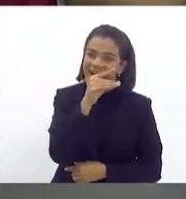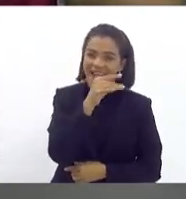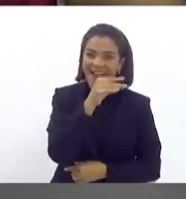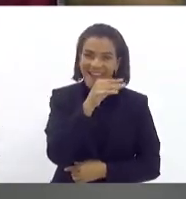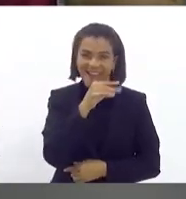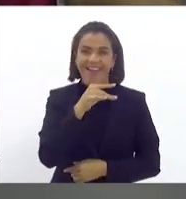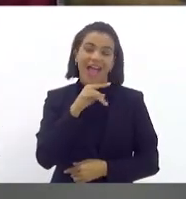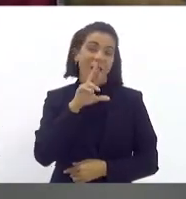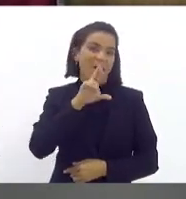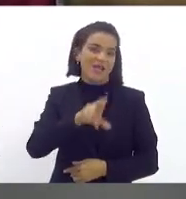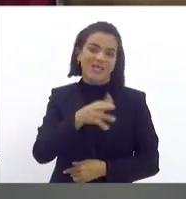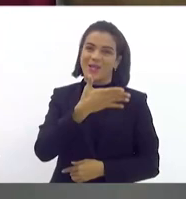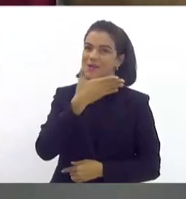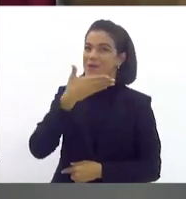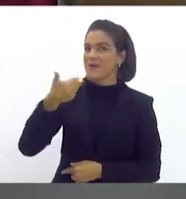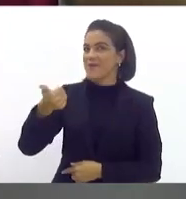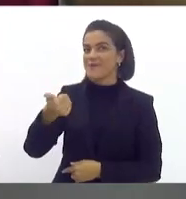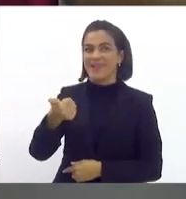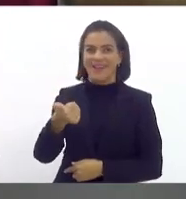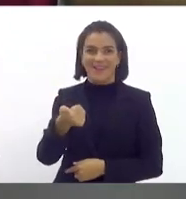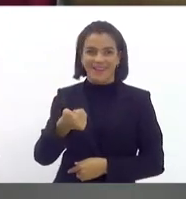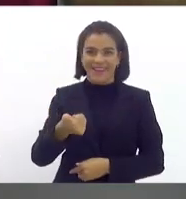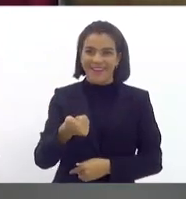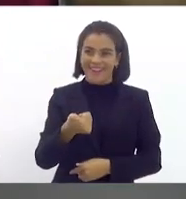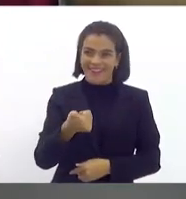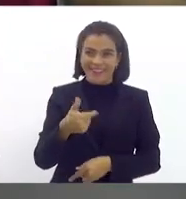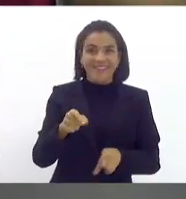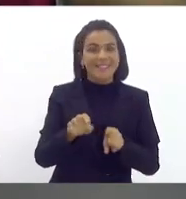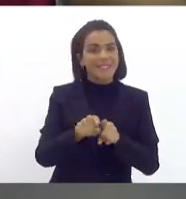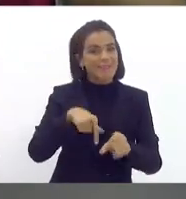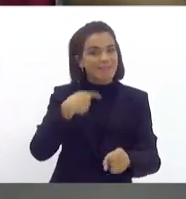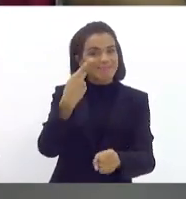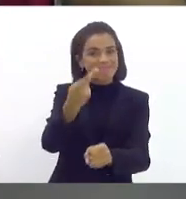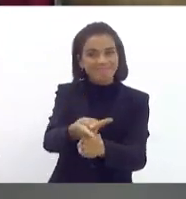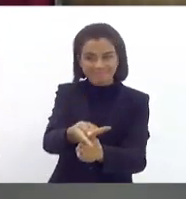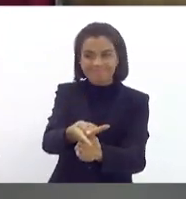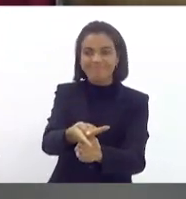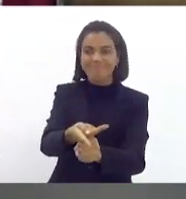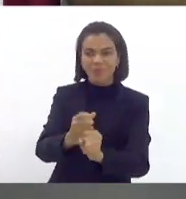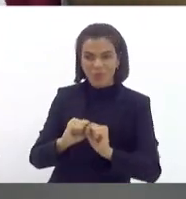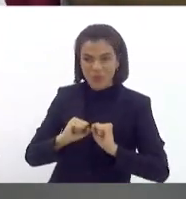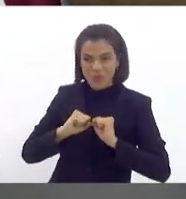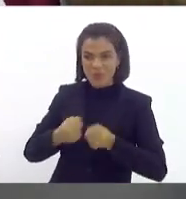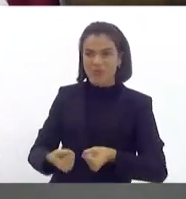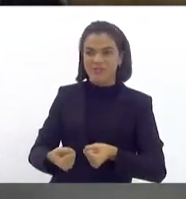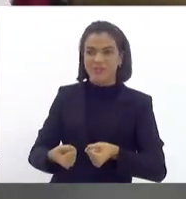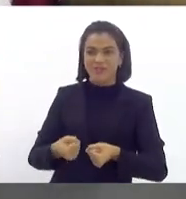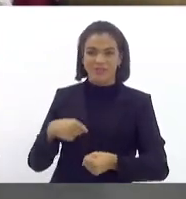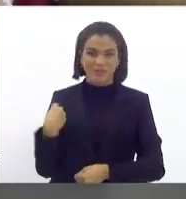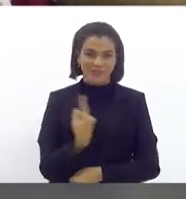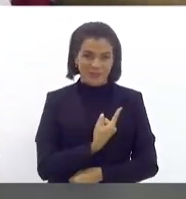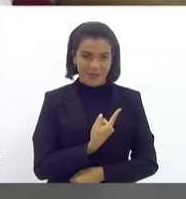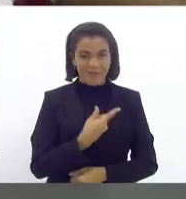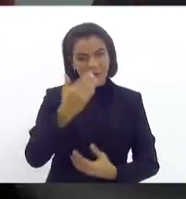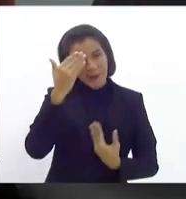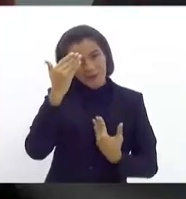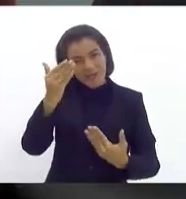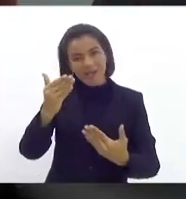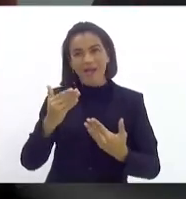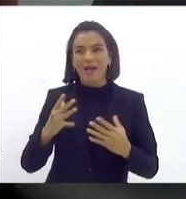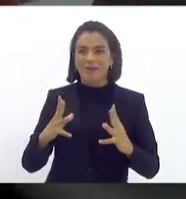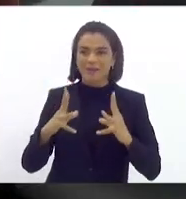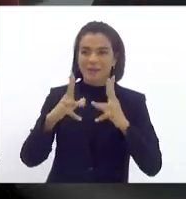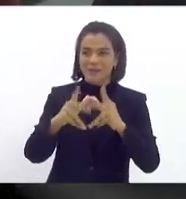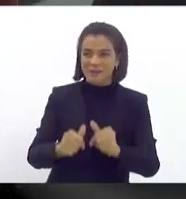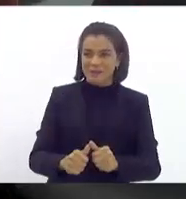seguramente um resultado ainda melhor. Bora. E também obrigado. Premiando esse esforço de todos. Obrigado. Obrigado a todos. Está